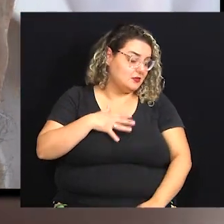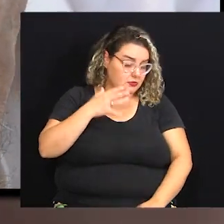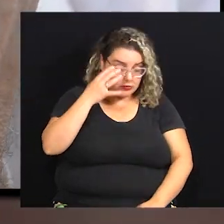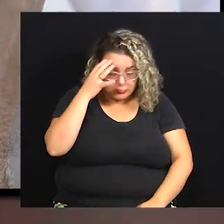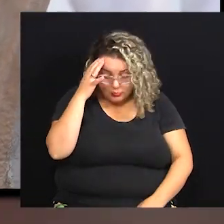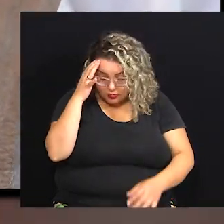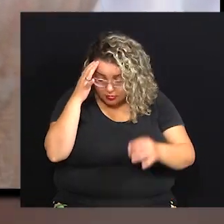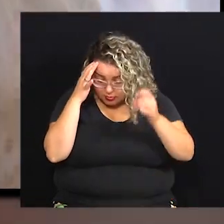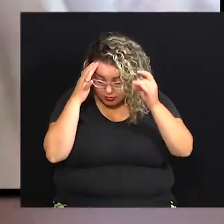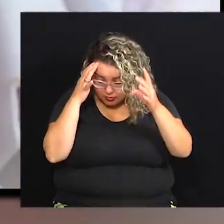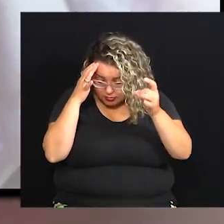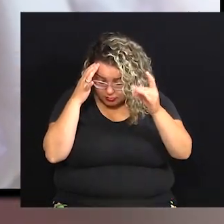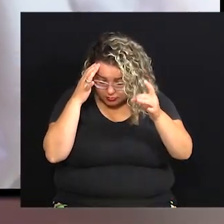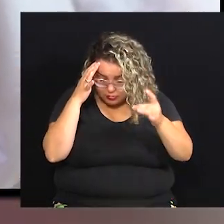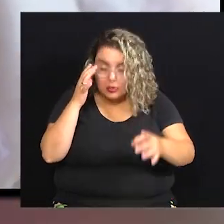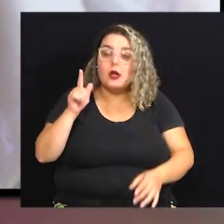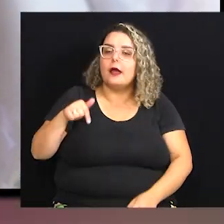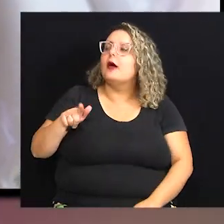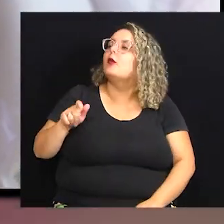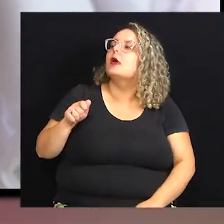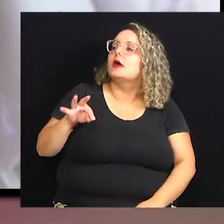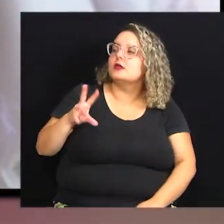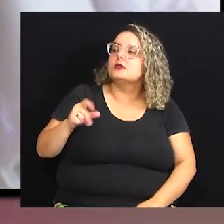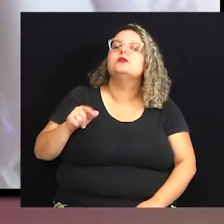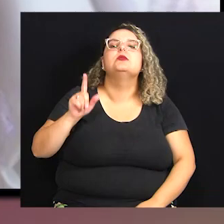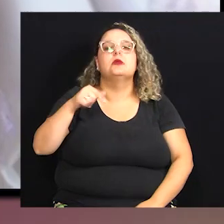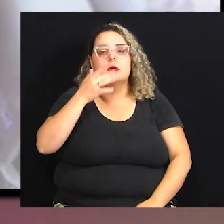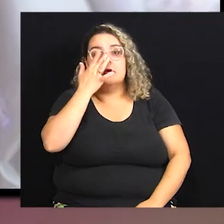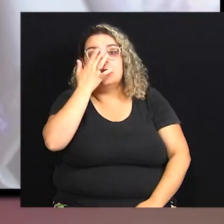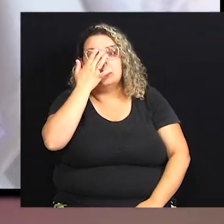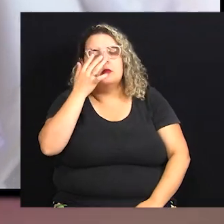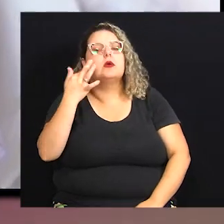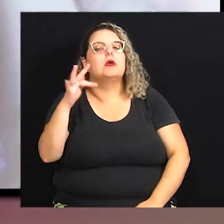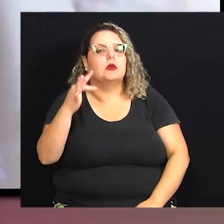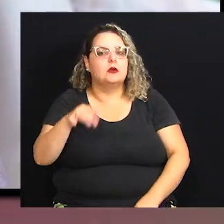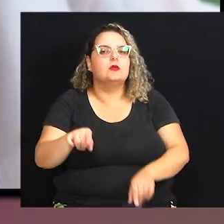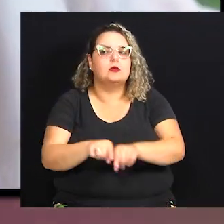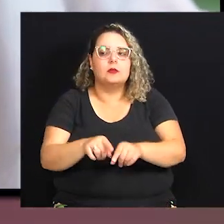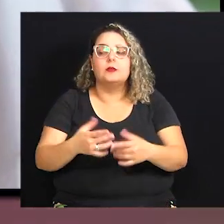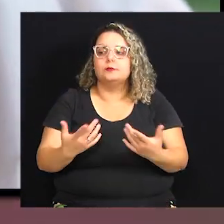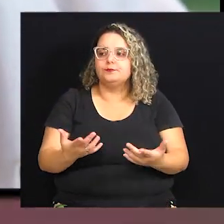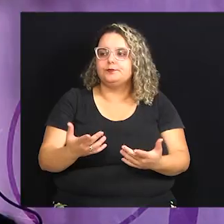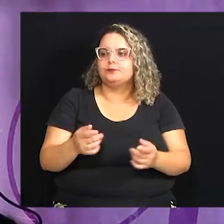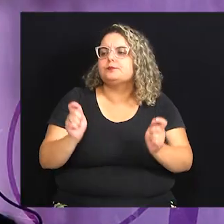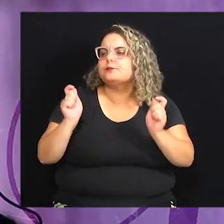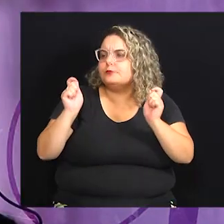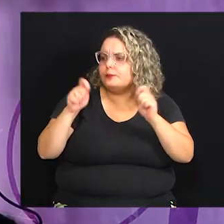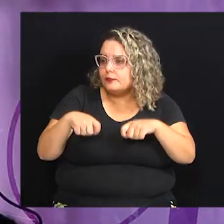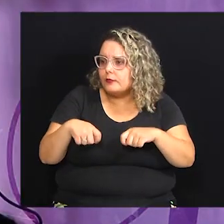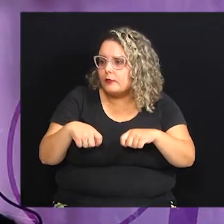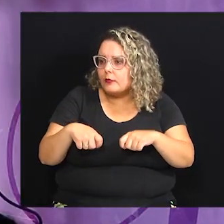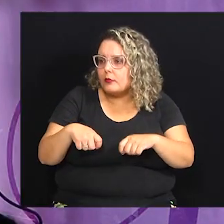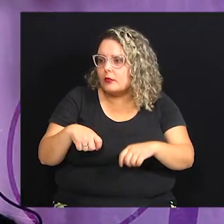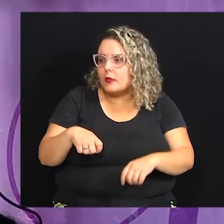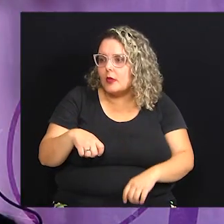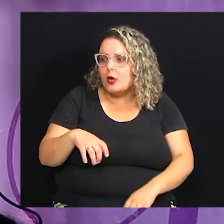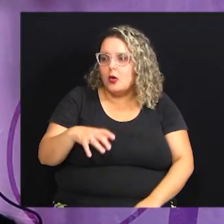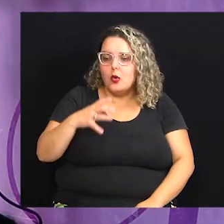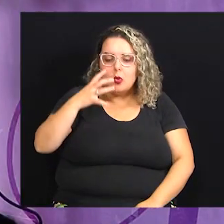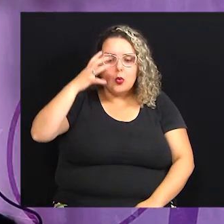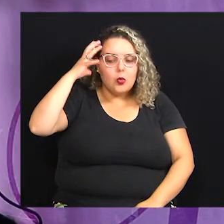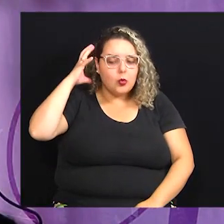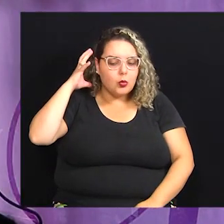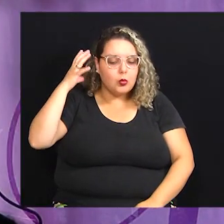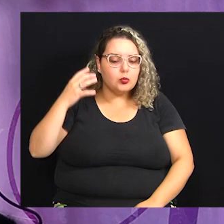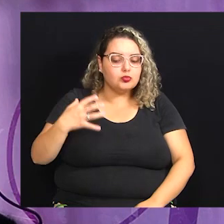forte, logo ataca a dor de cabeça, fala, É não um consigo usar gatilho, um né? perfume muito forte, porque é causa de dor também. É possível, só